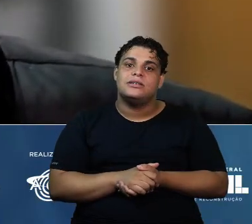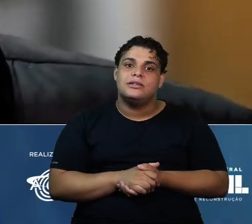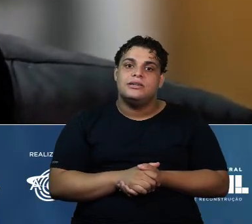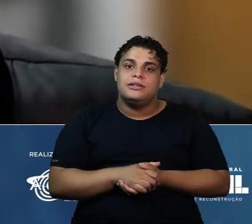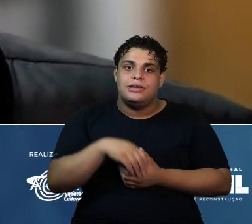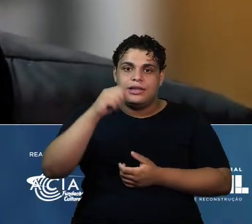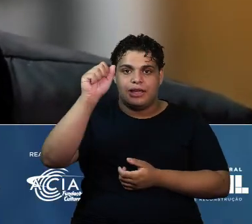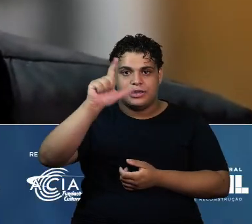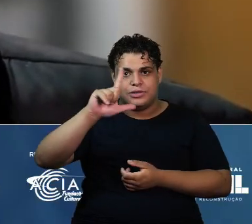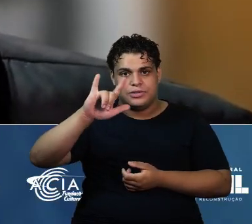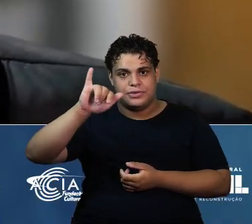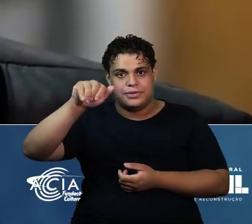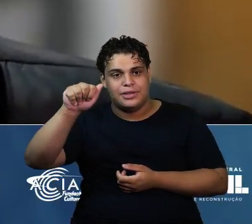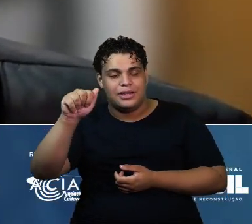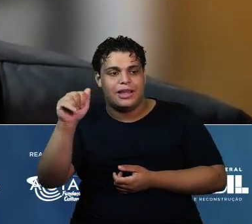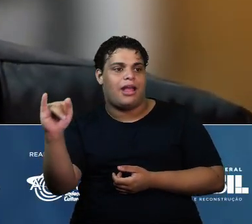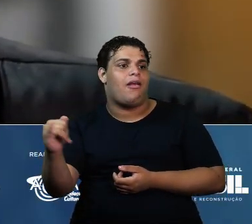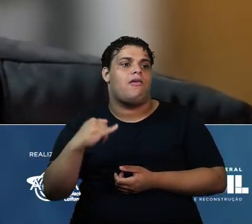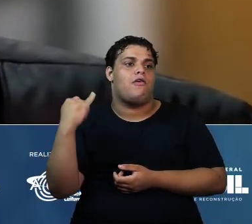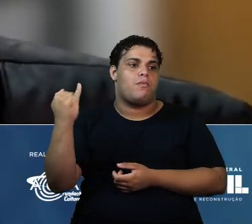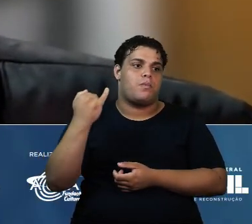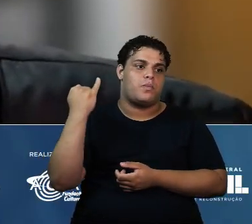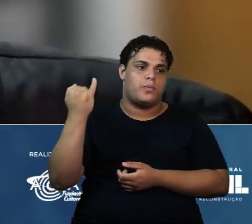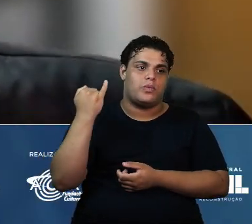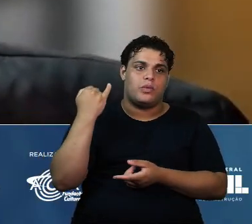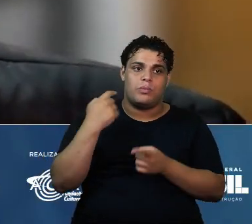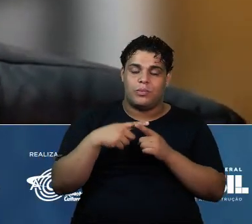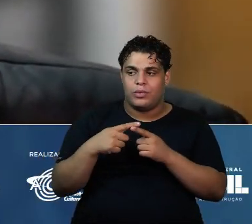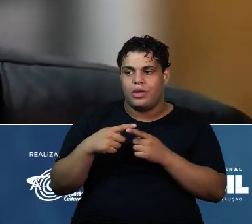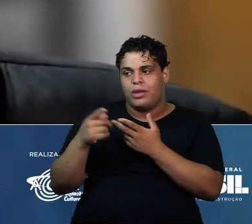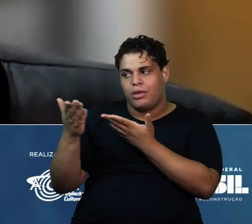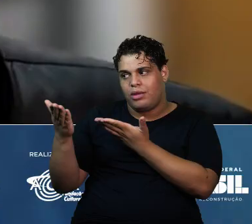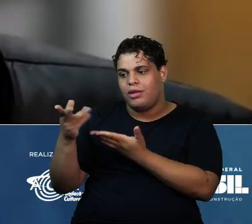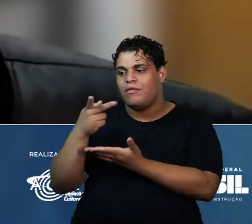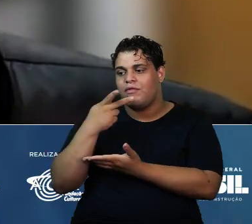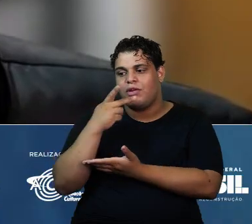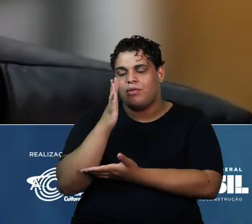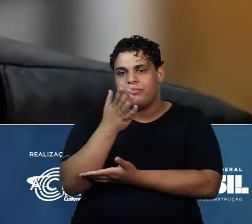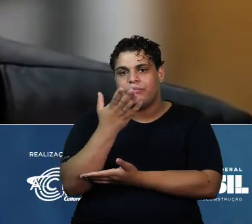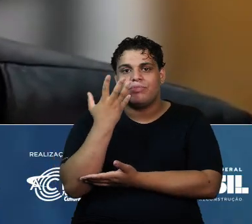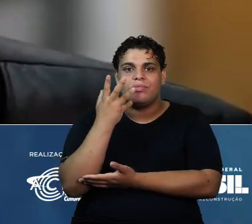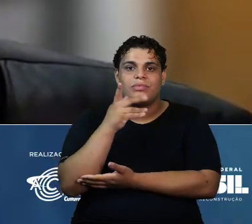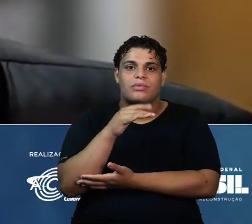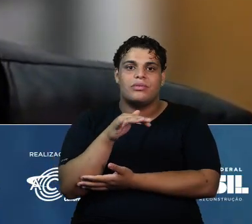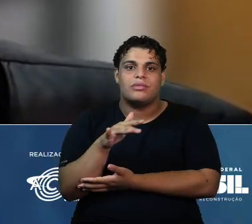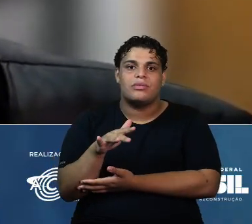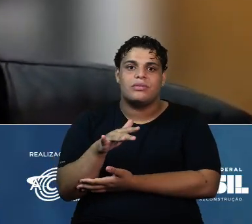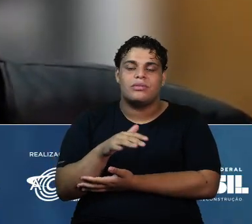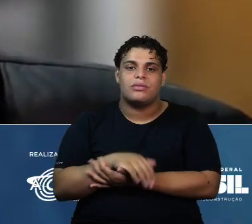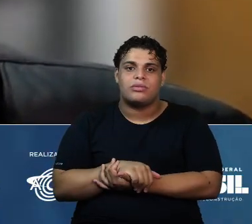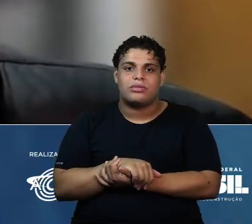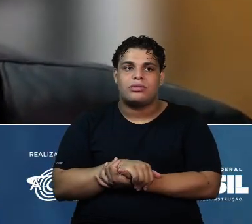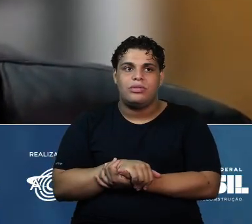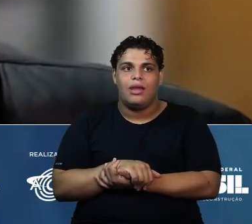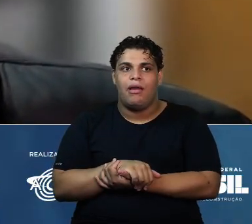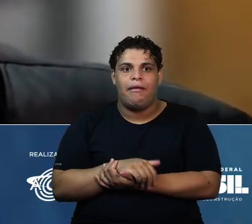é fundamental, porque, como o Jonas já citou, a criança é um vetor de informação. A gente